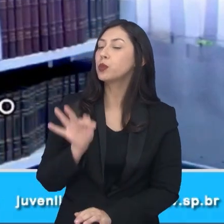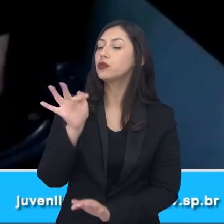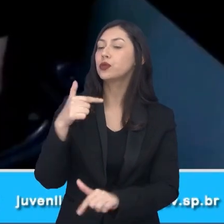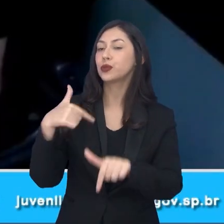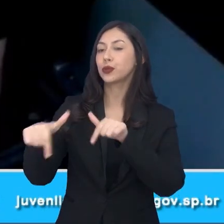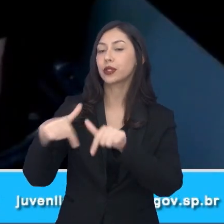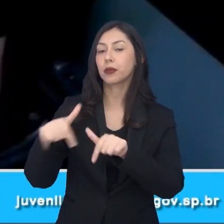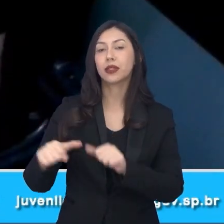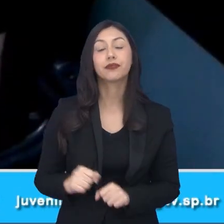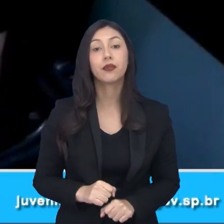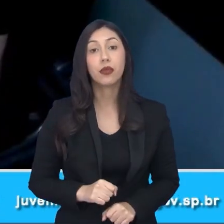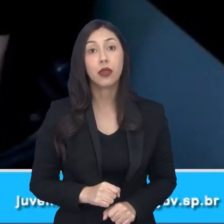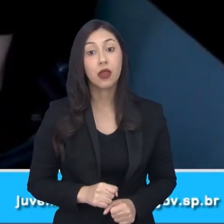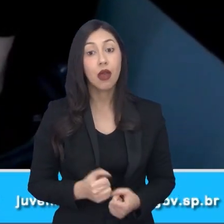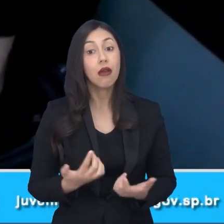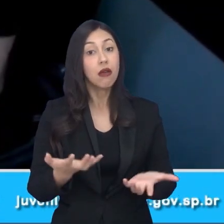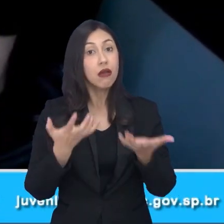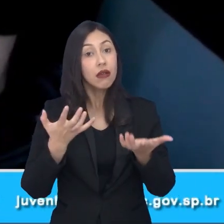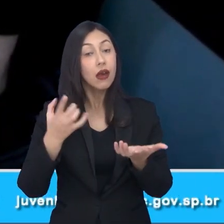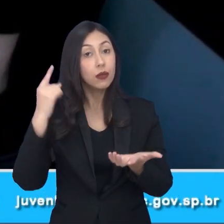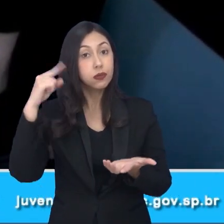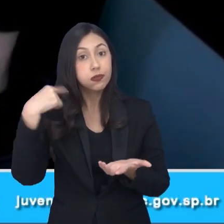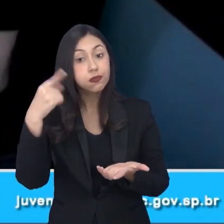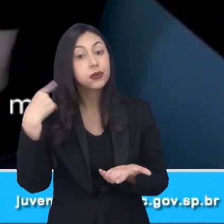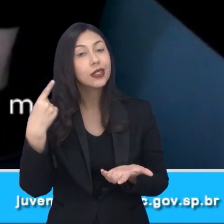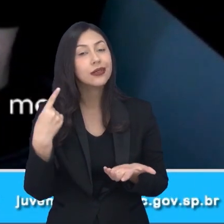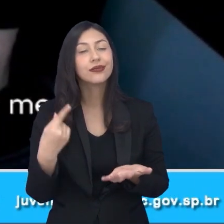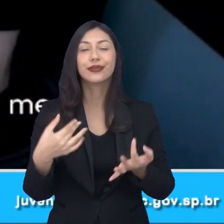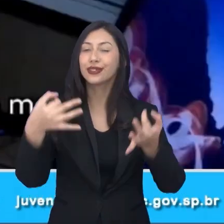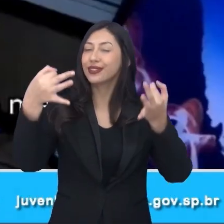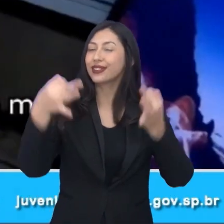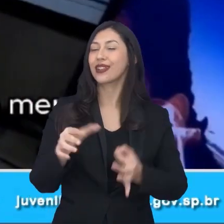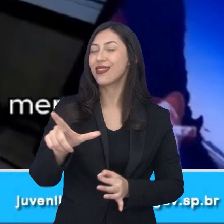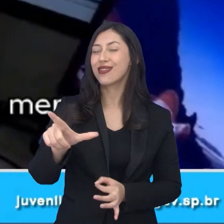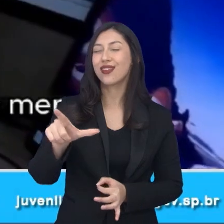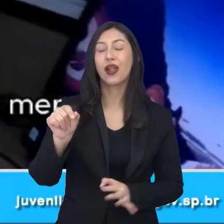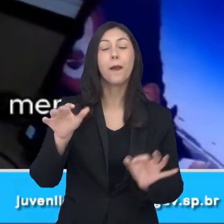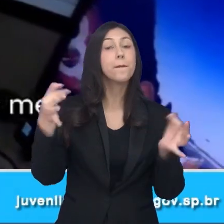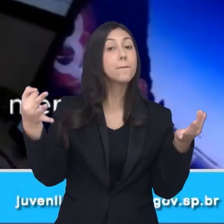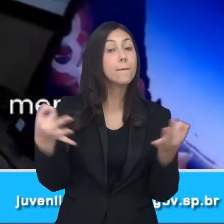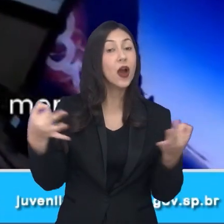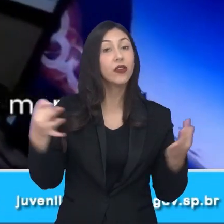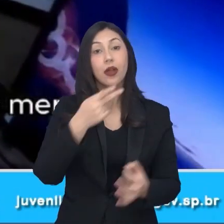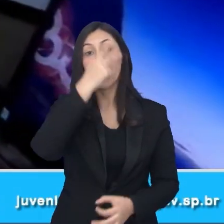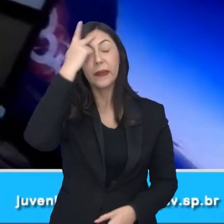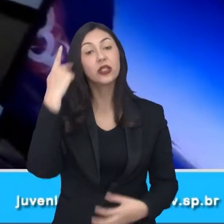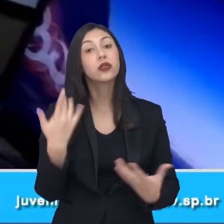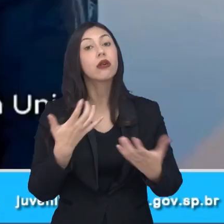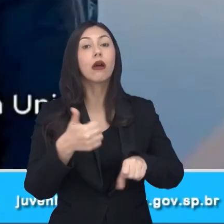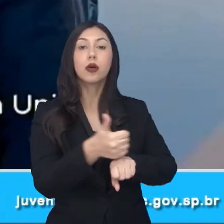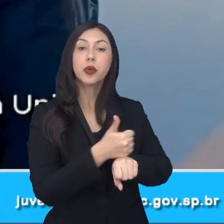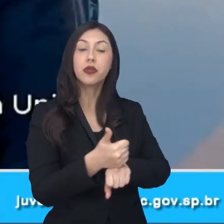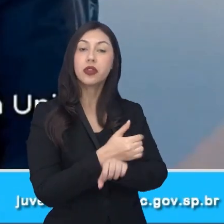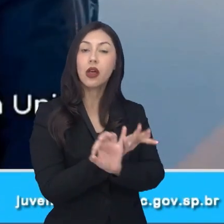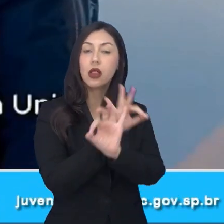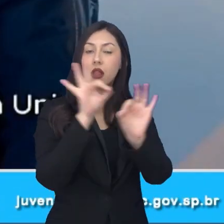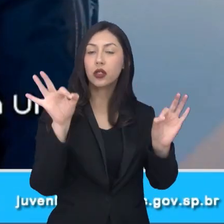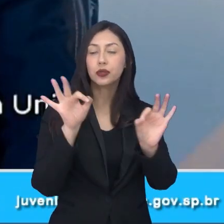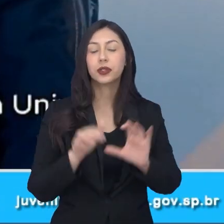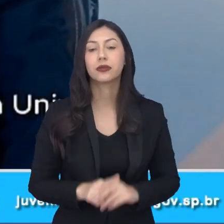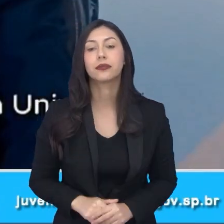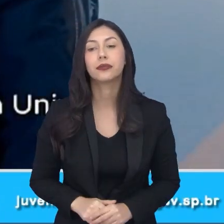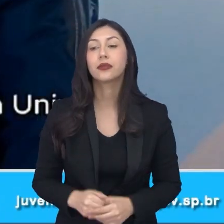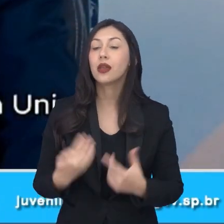trabalho. E se você quer direito Univap, não tenha dúvidas. É a escolha certa para quem quer se destacar no mercado. Quem